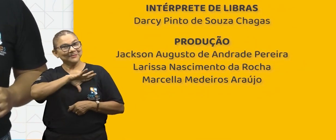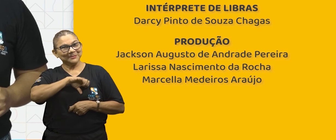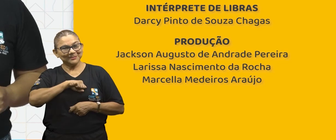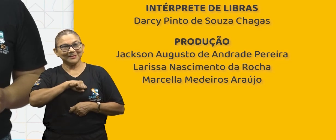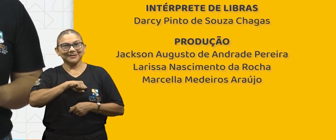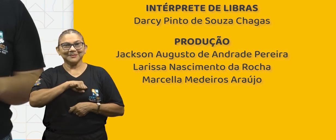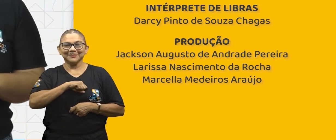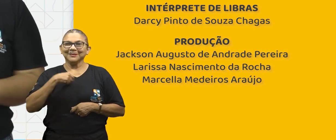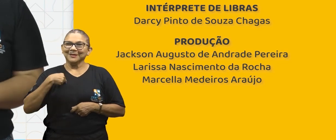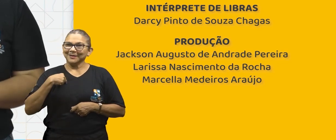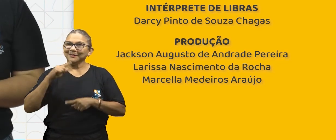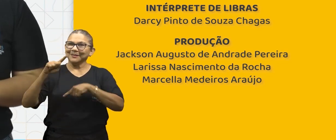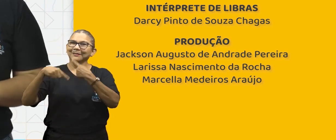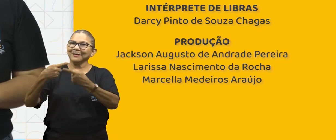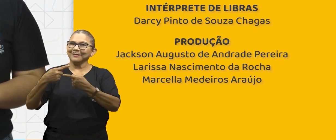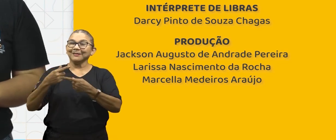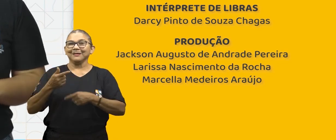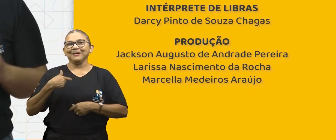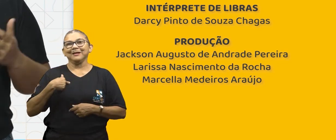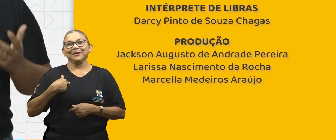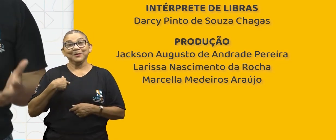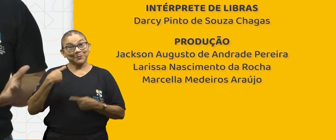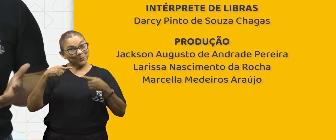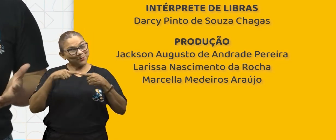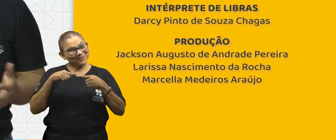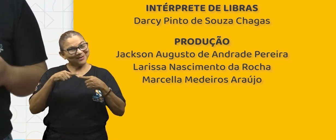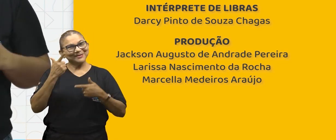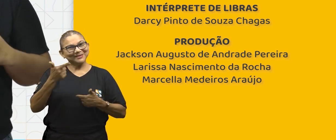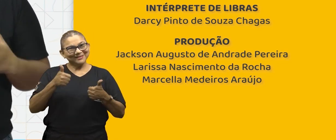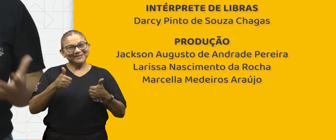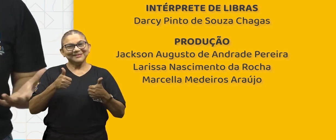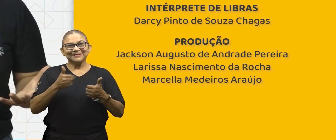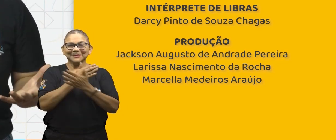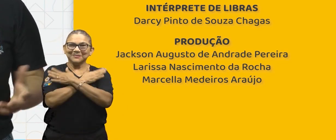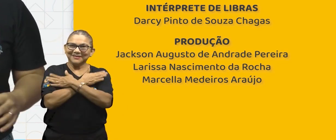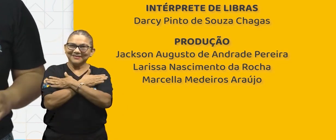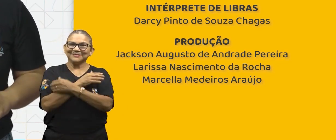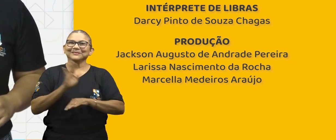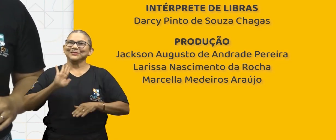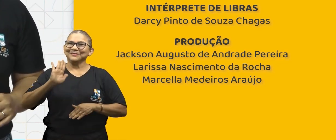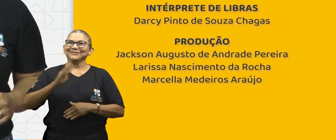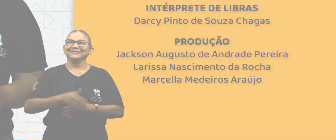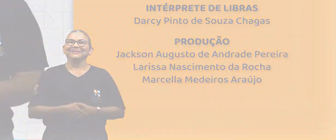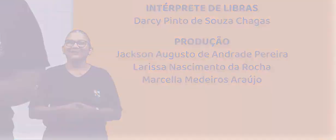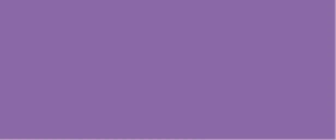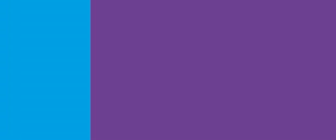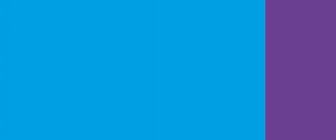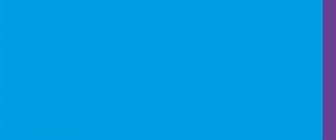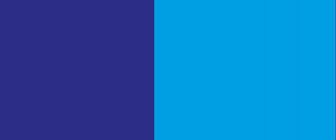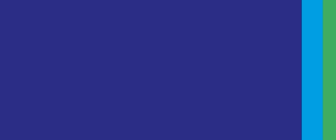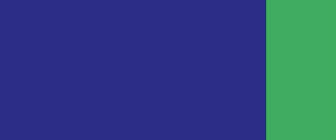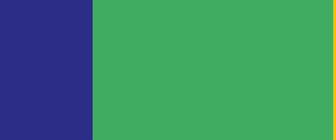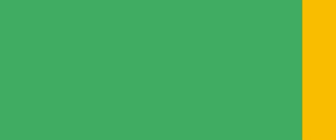Eu te aguardo na próxima aula, ok? Combinado? Um grande abraço, tchau!